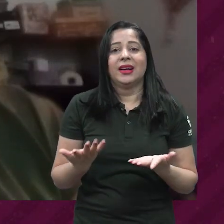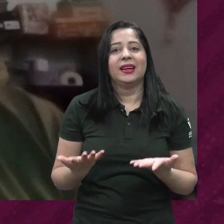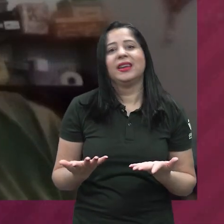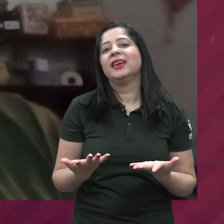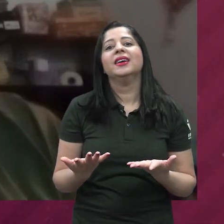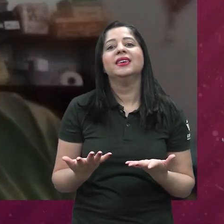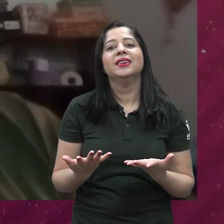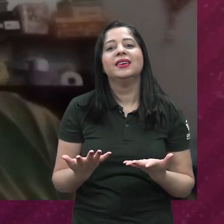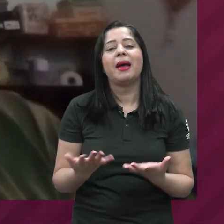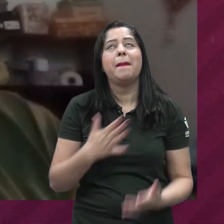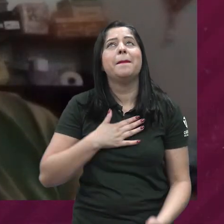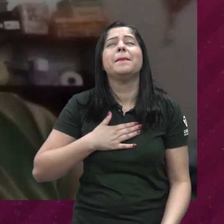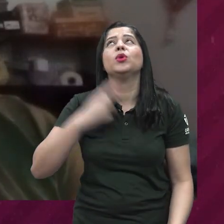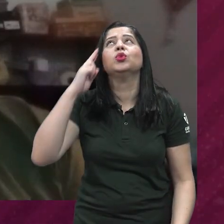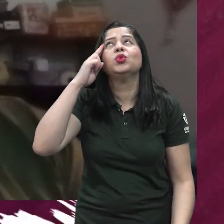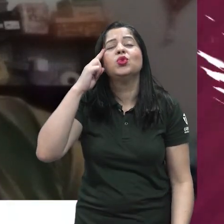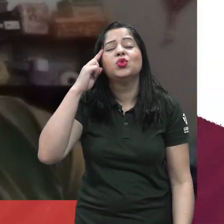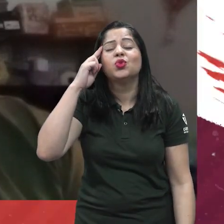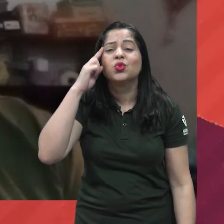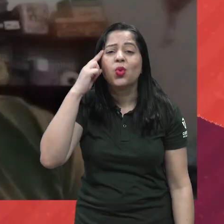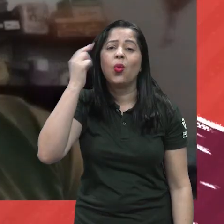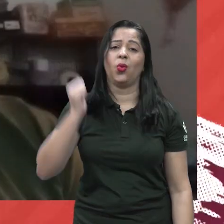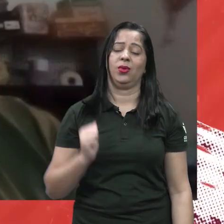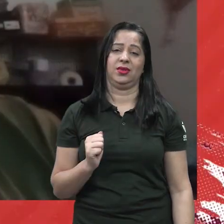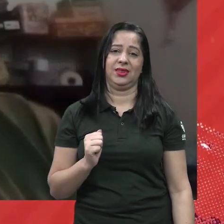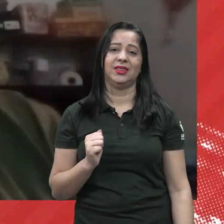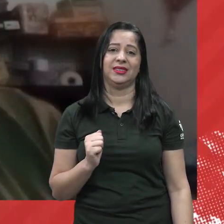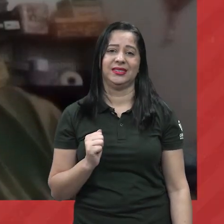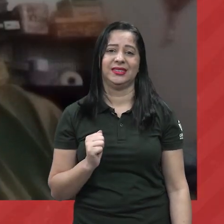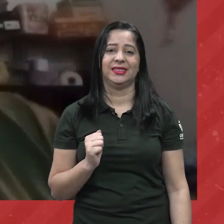Porque é uma coisa assim que era o meu sonho.